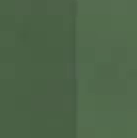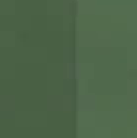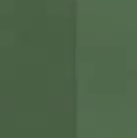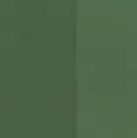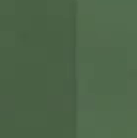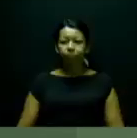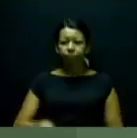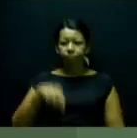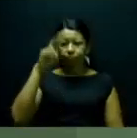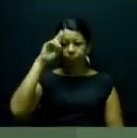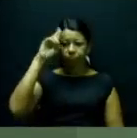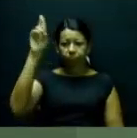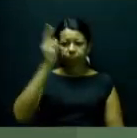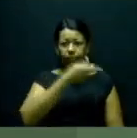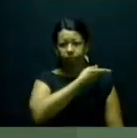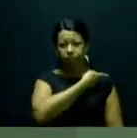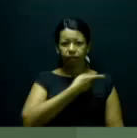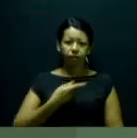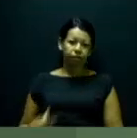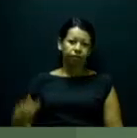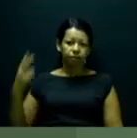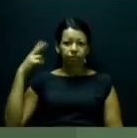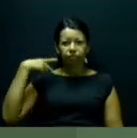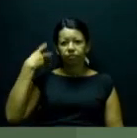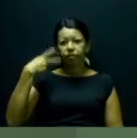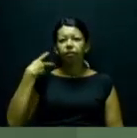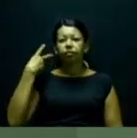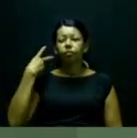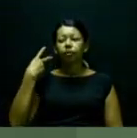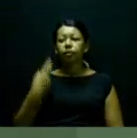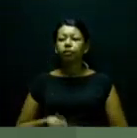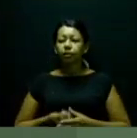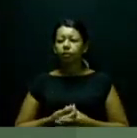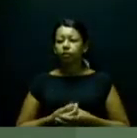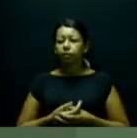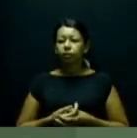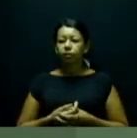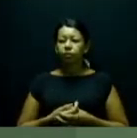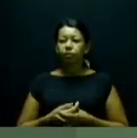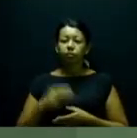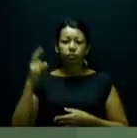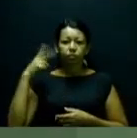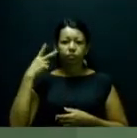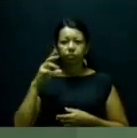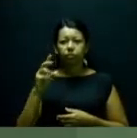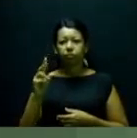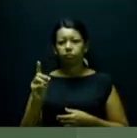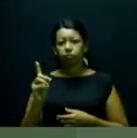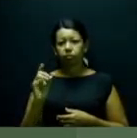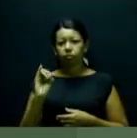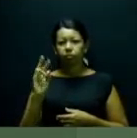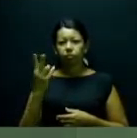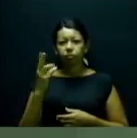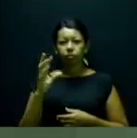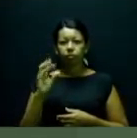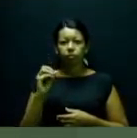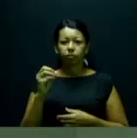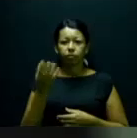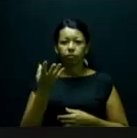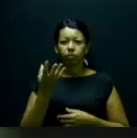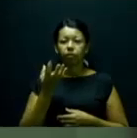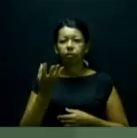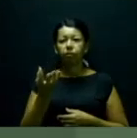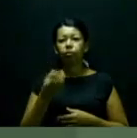Senhor presidente e nobres vereadores, vereador Dinho, já quero aqui antecipar o